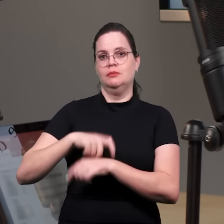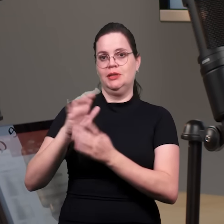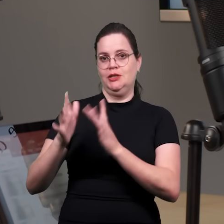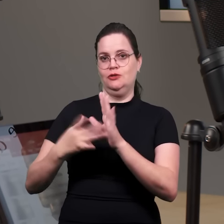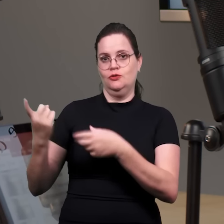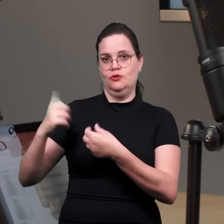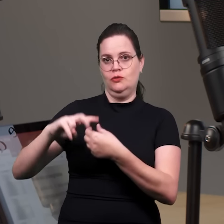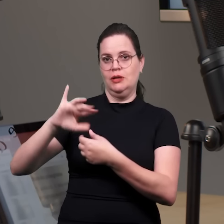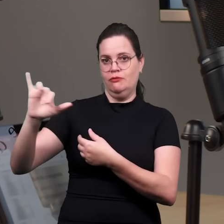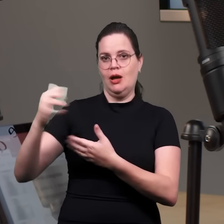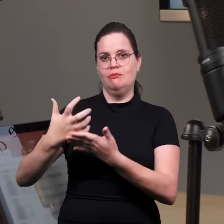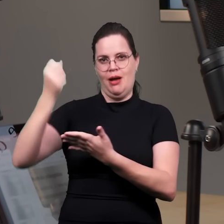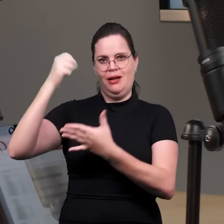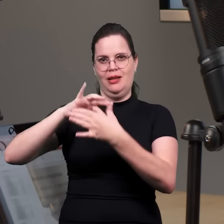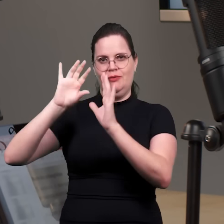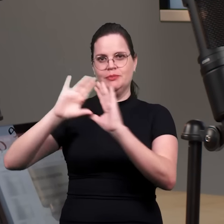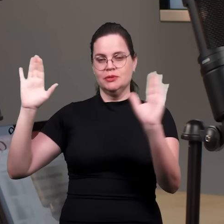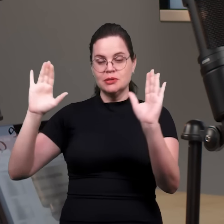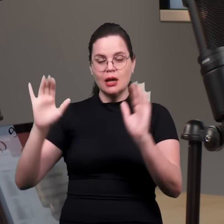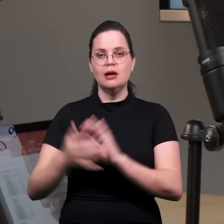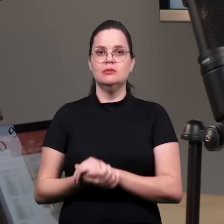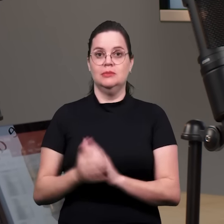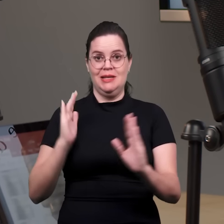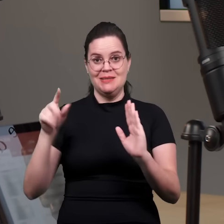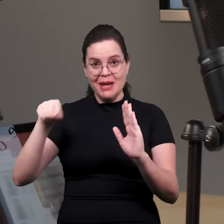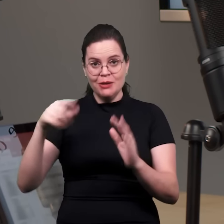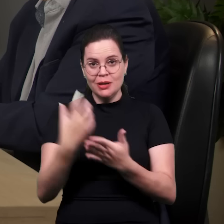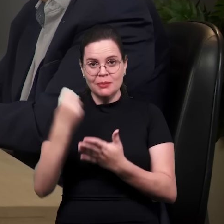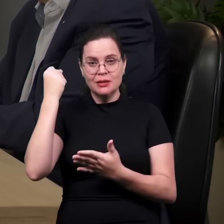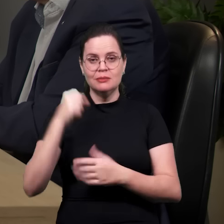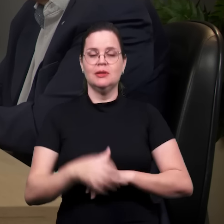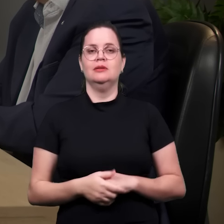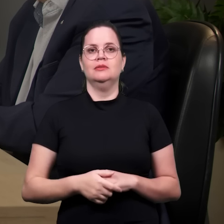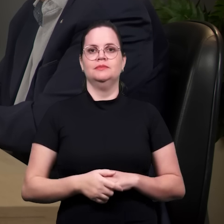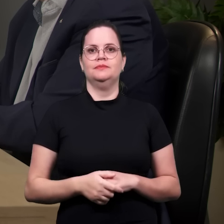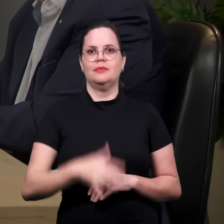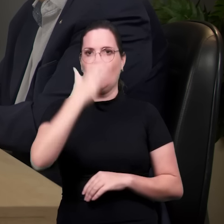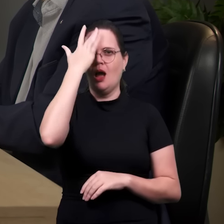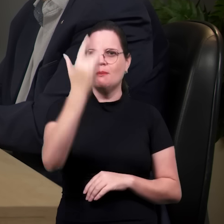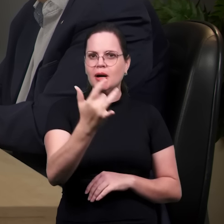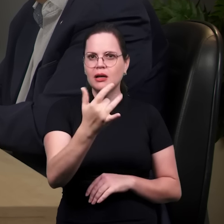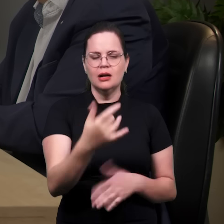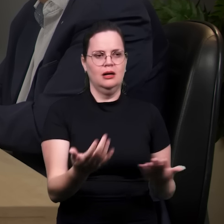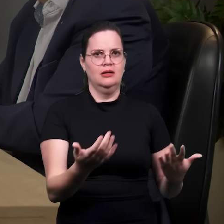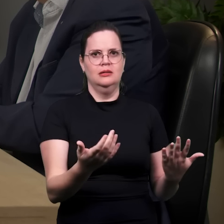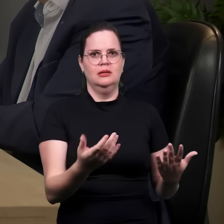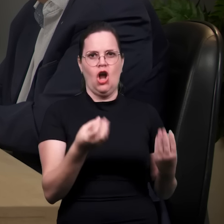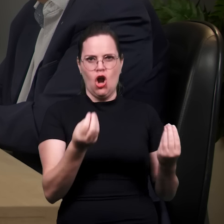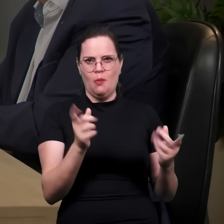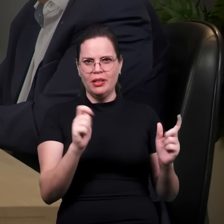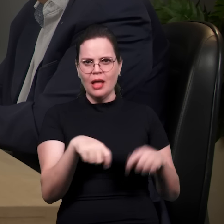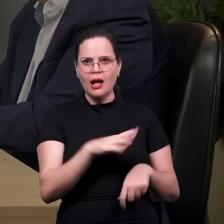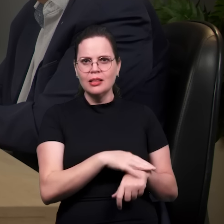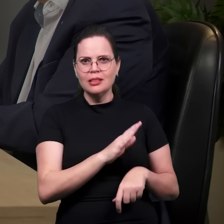voltar e arrebatar a sua igreja, tirando deste mundo para a eternidade, no outro dia, que é o dia seguinte, podemos dizer